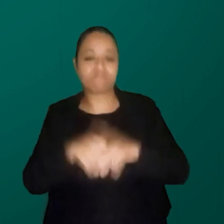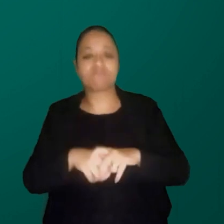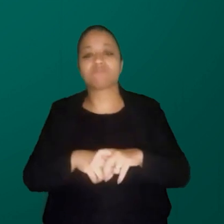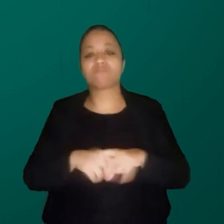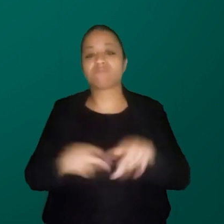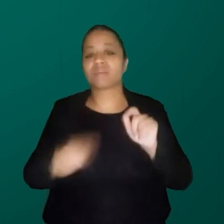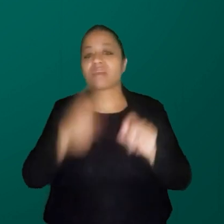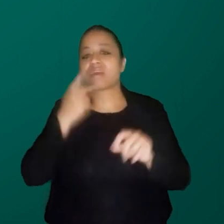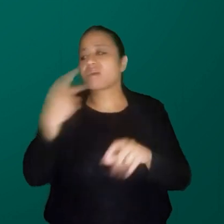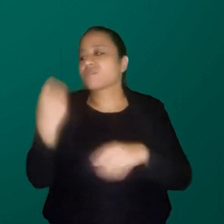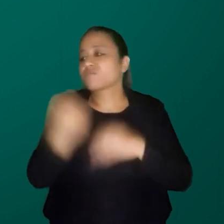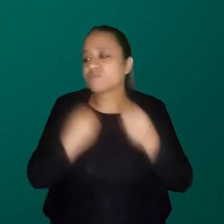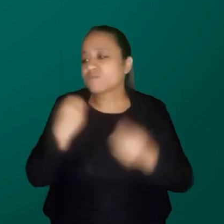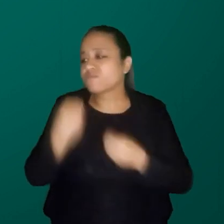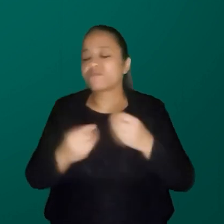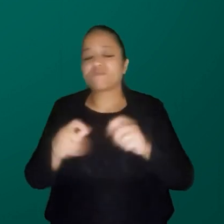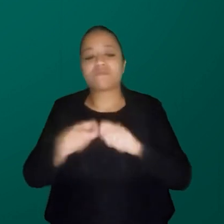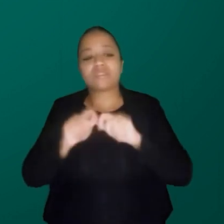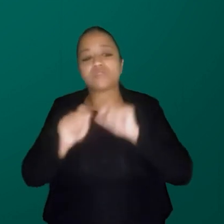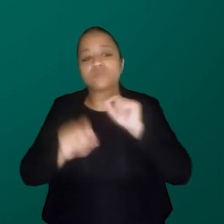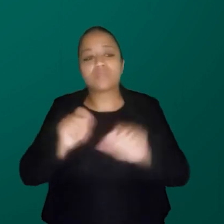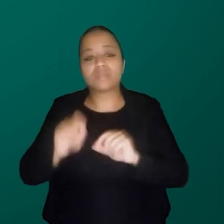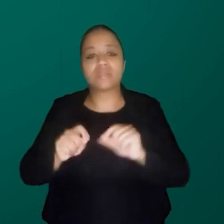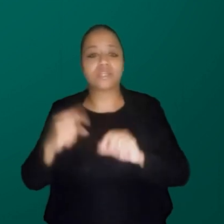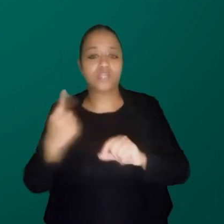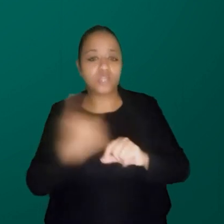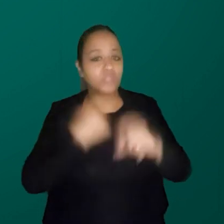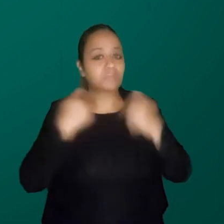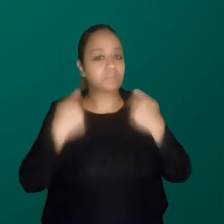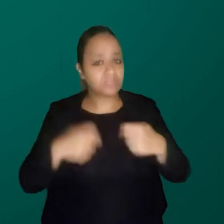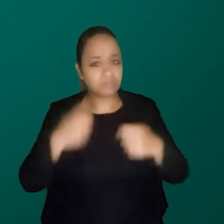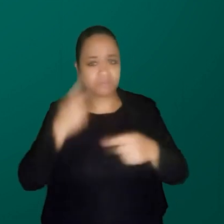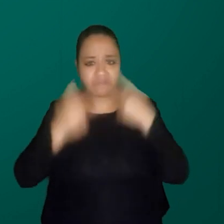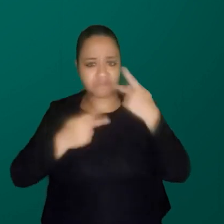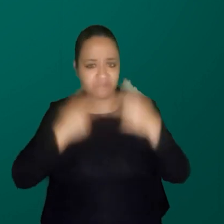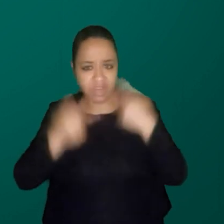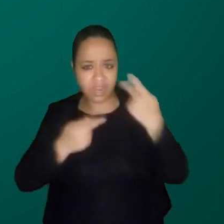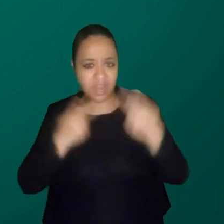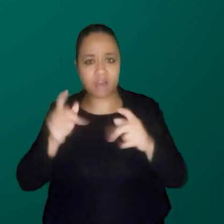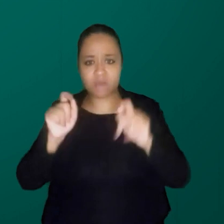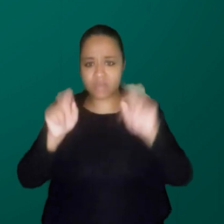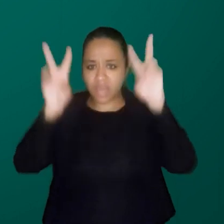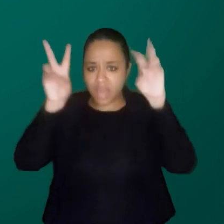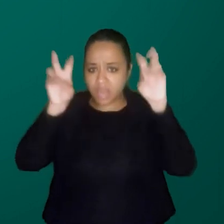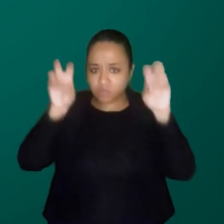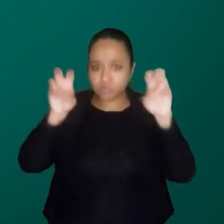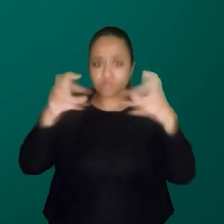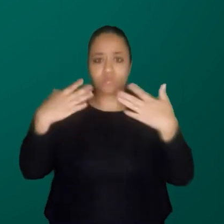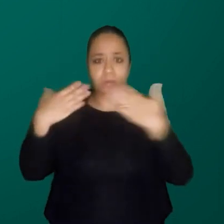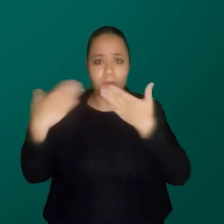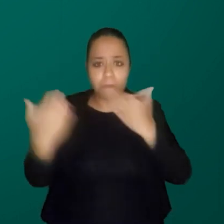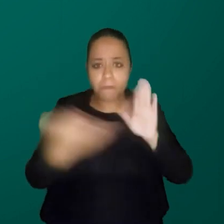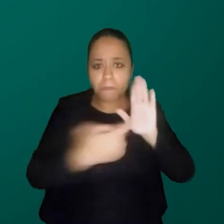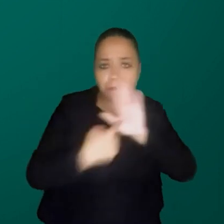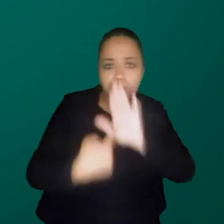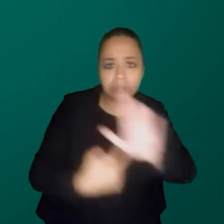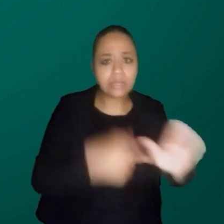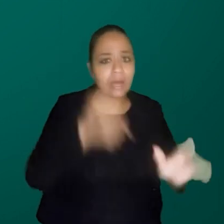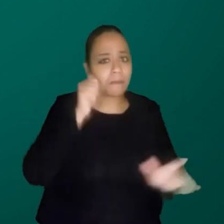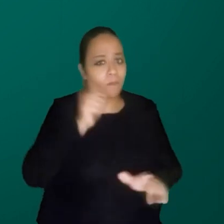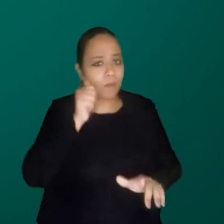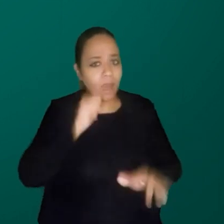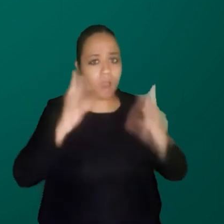O que a gente vai fazer? O que a gente vai fazer? O que a gente tem que fazer? gente tem que falar do assunto, a gente tem que expor mulheres, a tem que mostrar, olha, mulher é